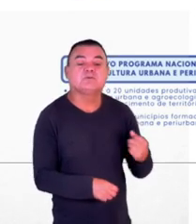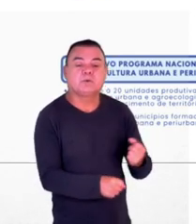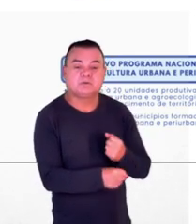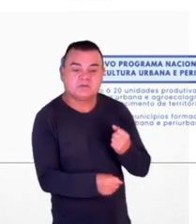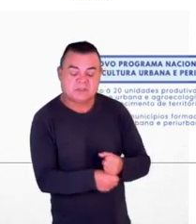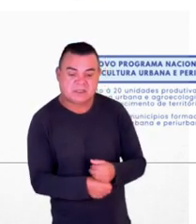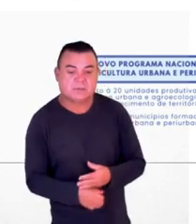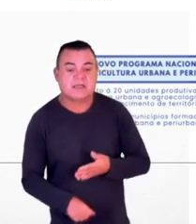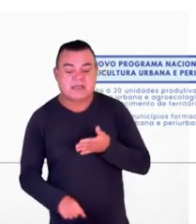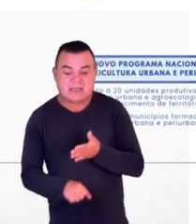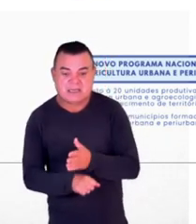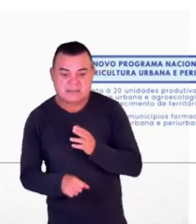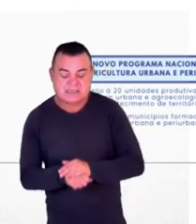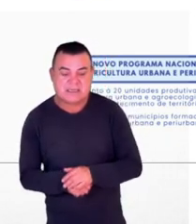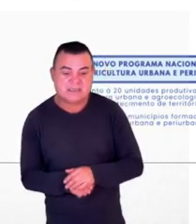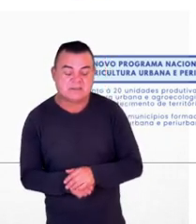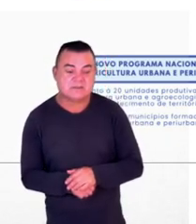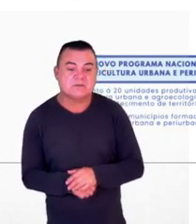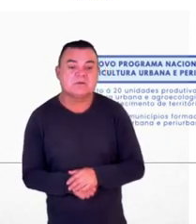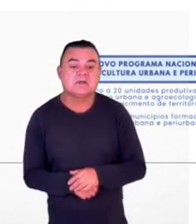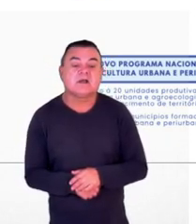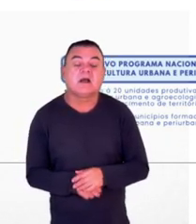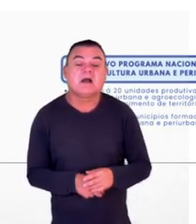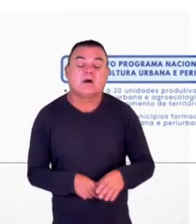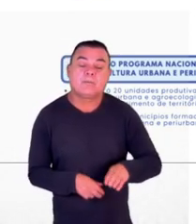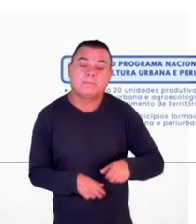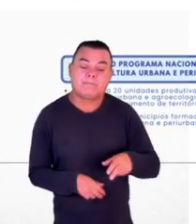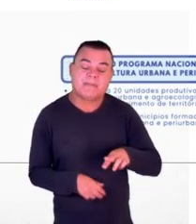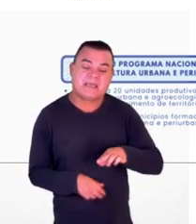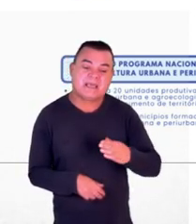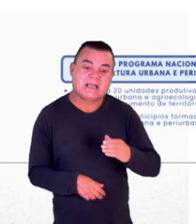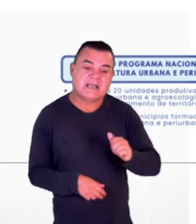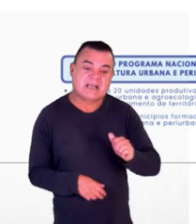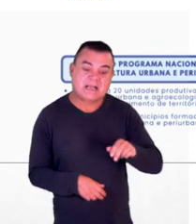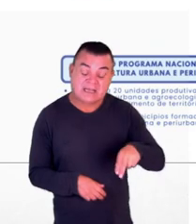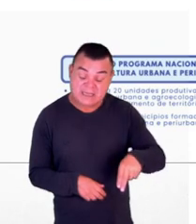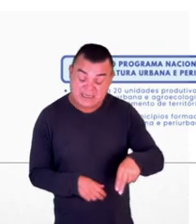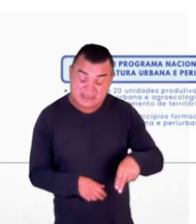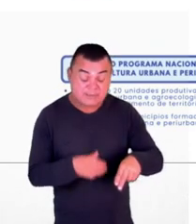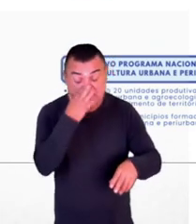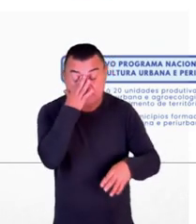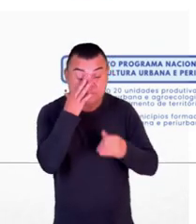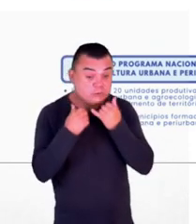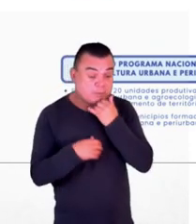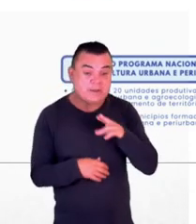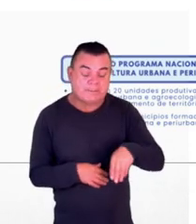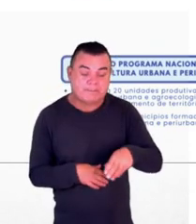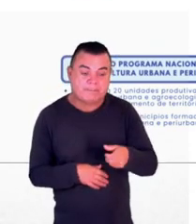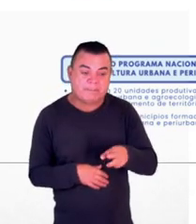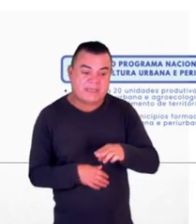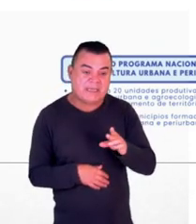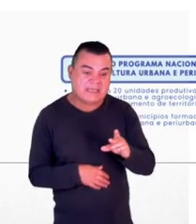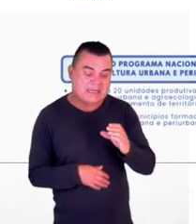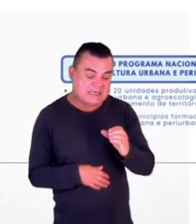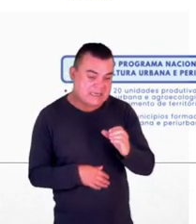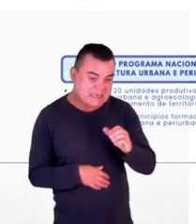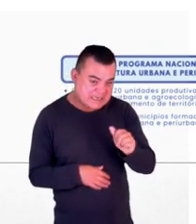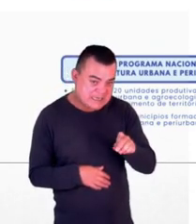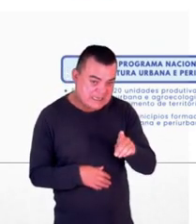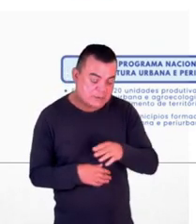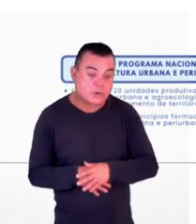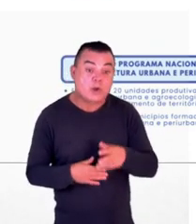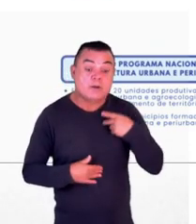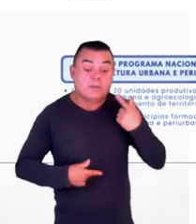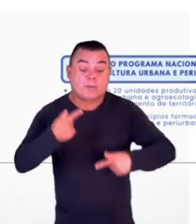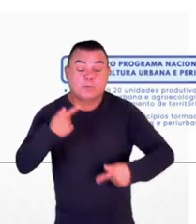para programas de garantia de preços mínimos especialmente também e olhando para uma política de abastecimento que ela